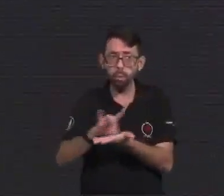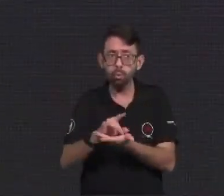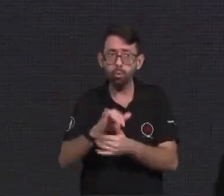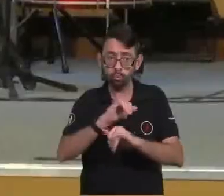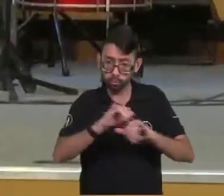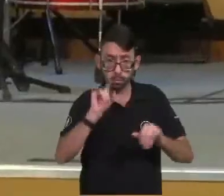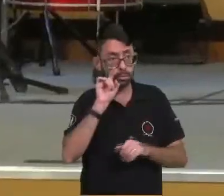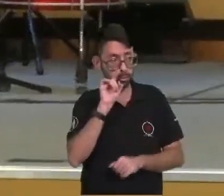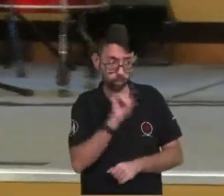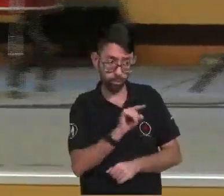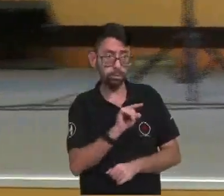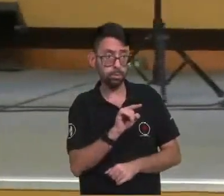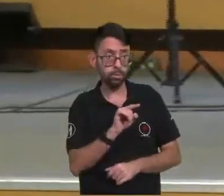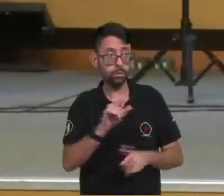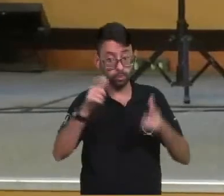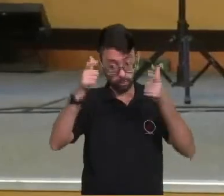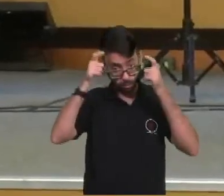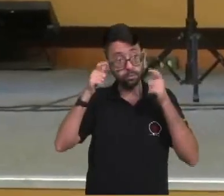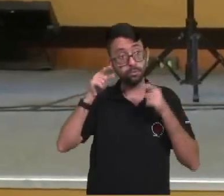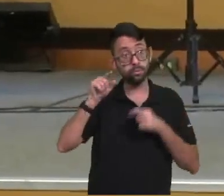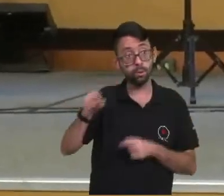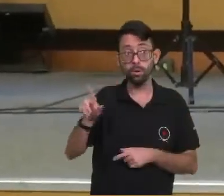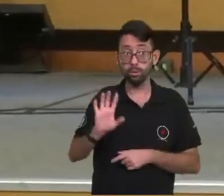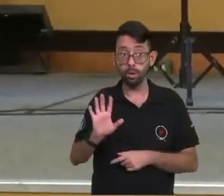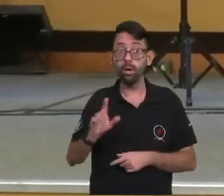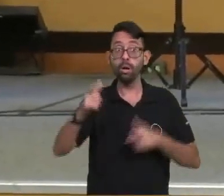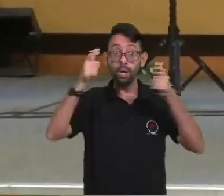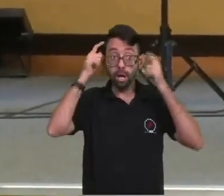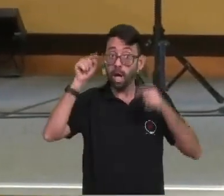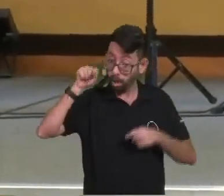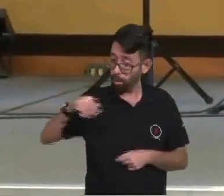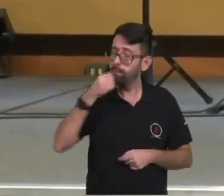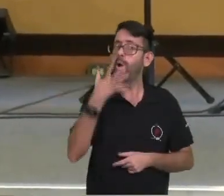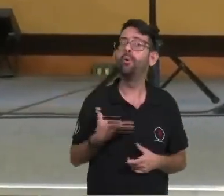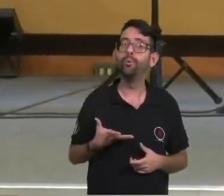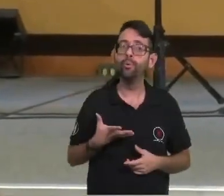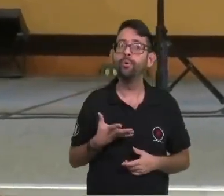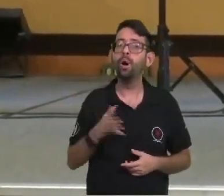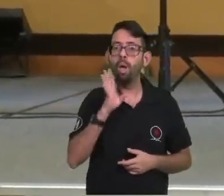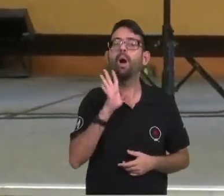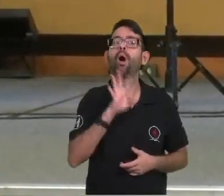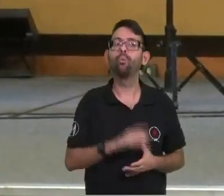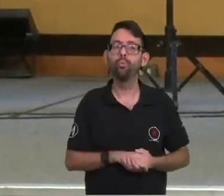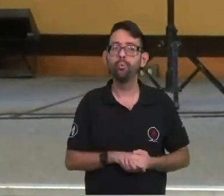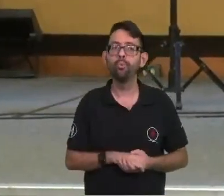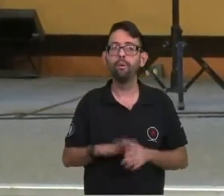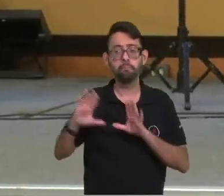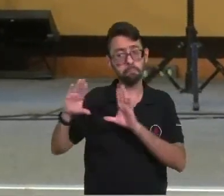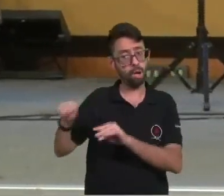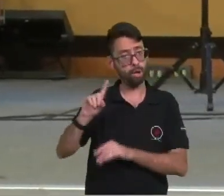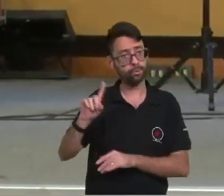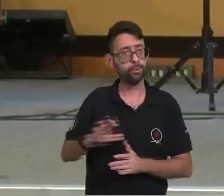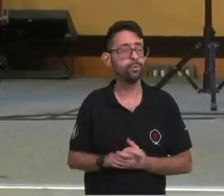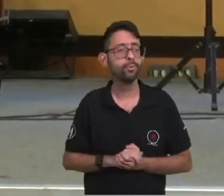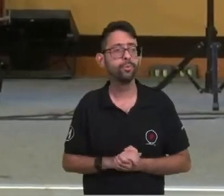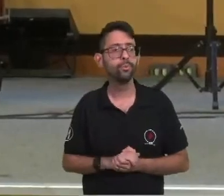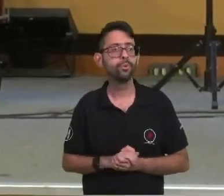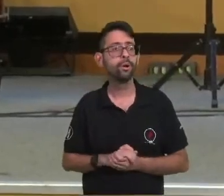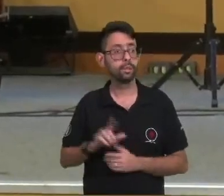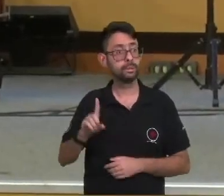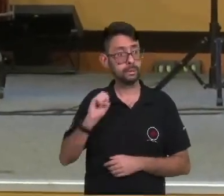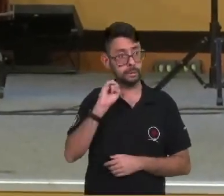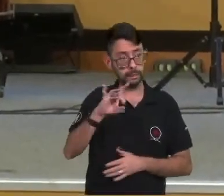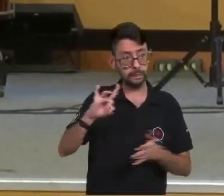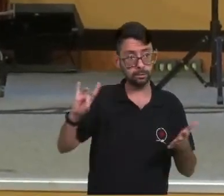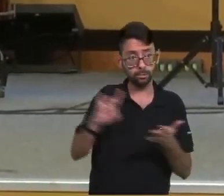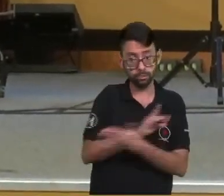com o Zequias. O Zequias é maneiro. O Zequias não é a carne, não. Com o Zequias, o negócio é diferente.